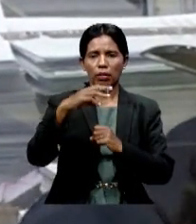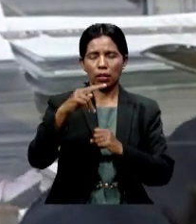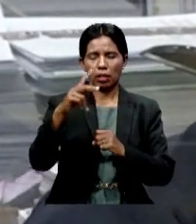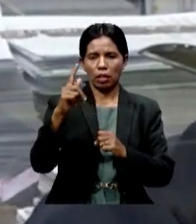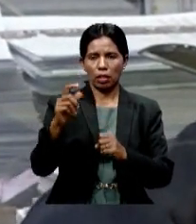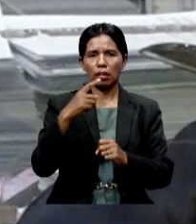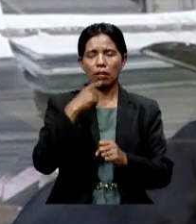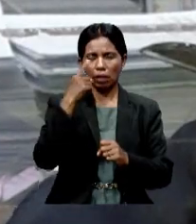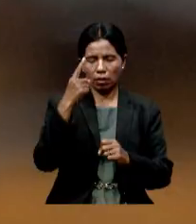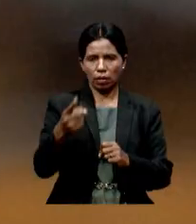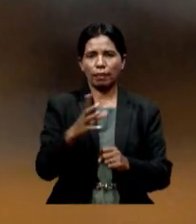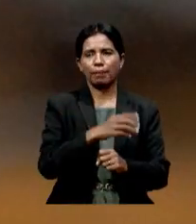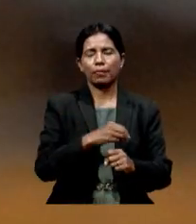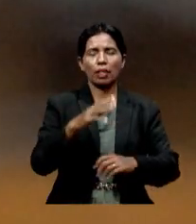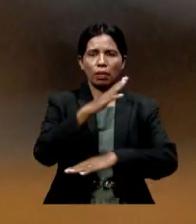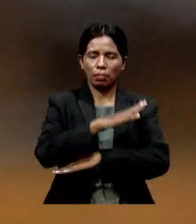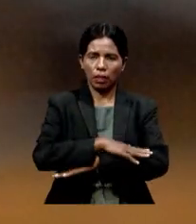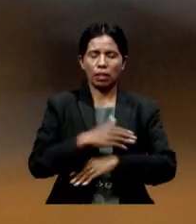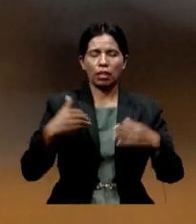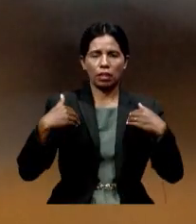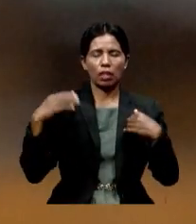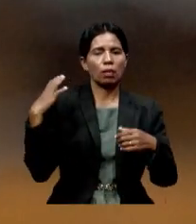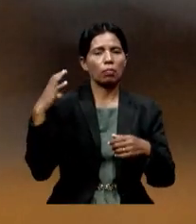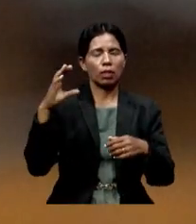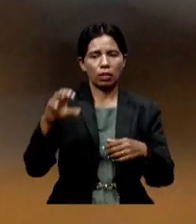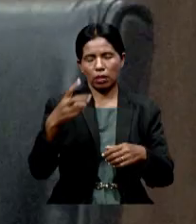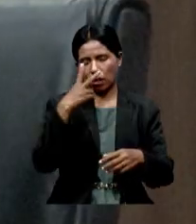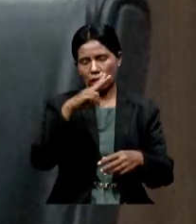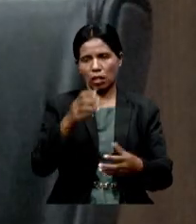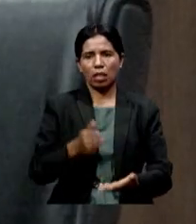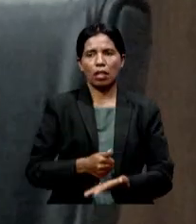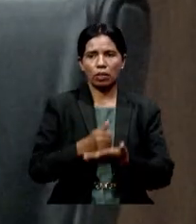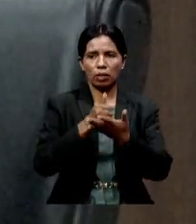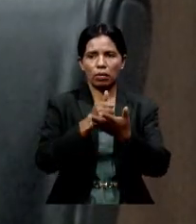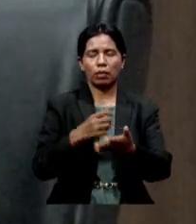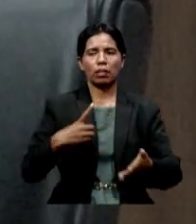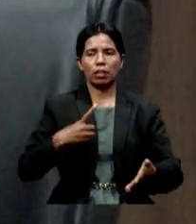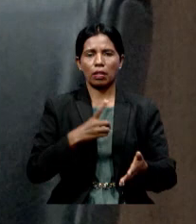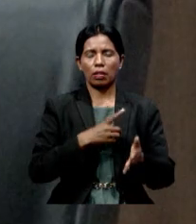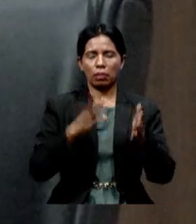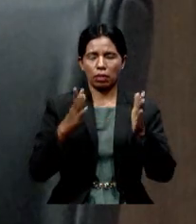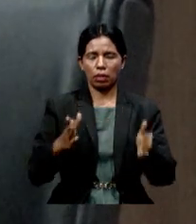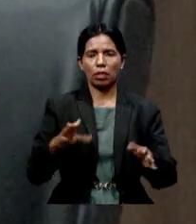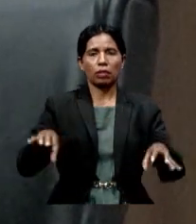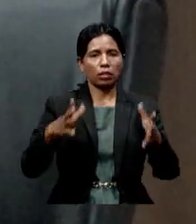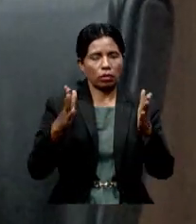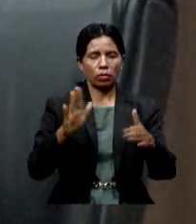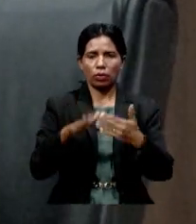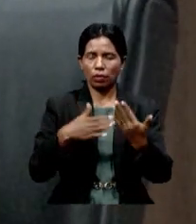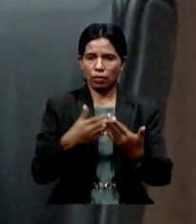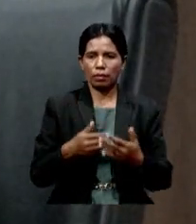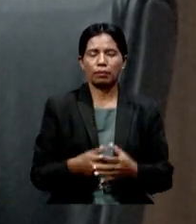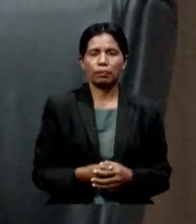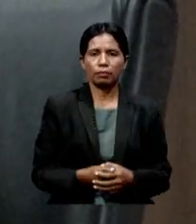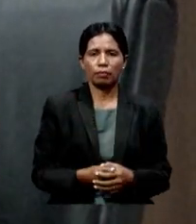Duarte Nunes Ateten, meza mak iha kompetensia atu kontrol atendimento ba deputado no funcionari Sirá. Parlamento